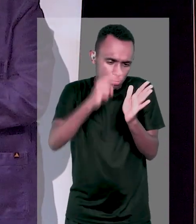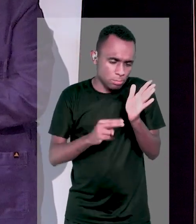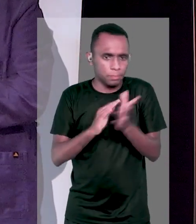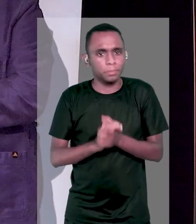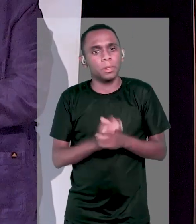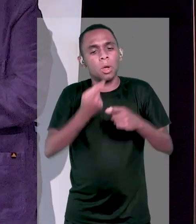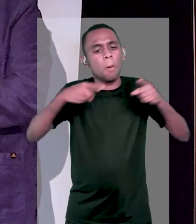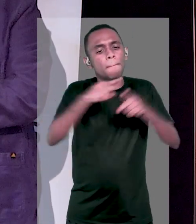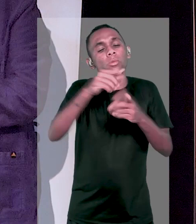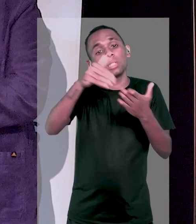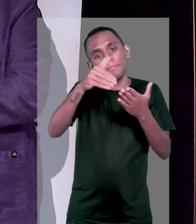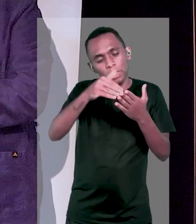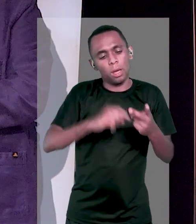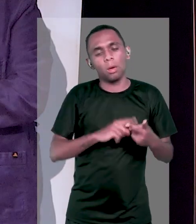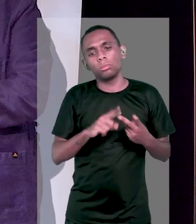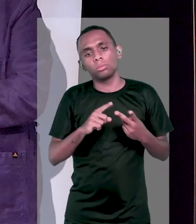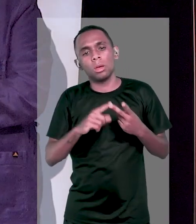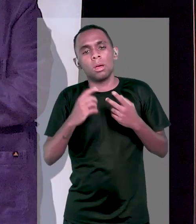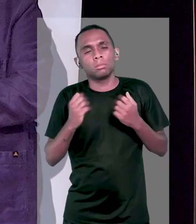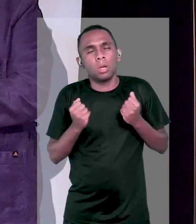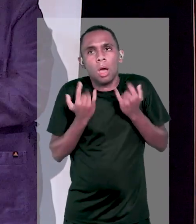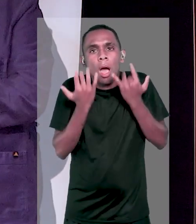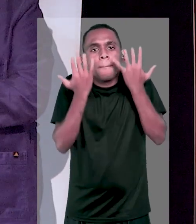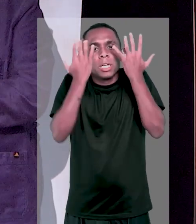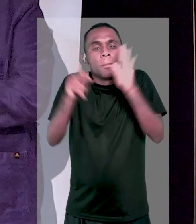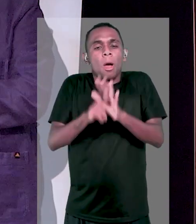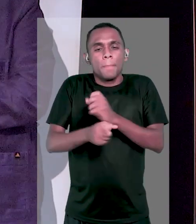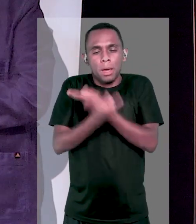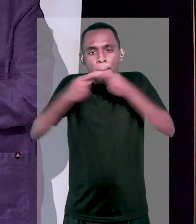A letra é pequenininha. Formou-se em história da arte,